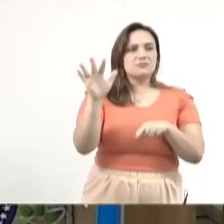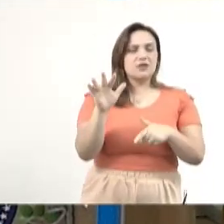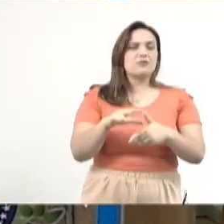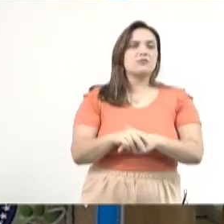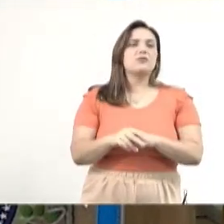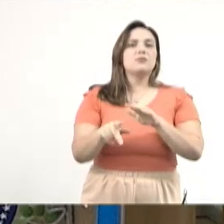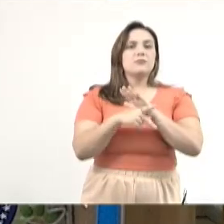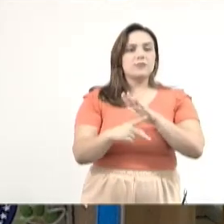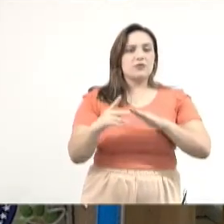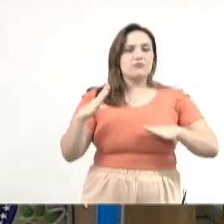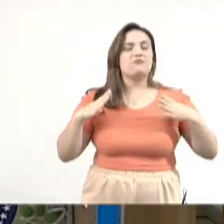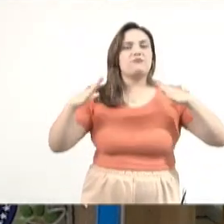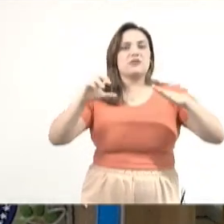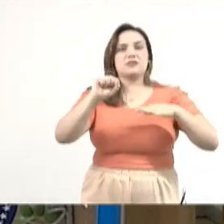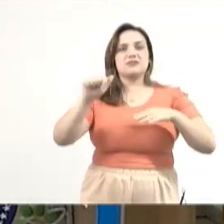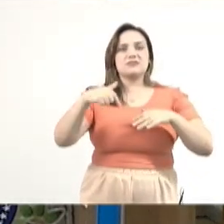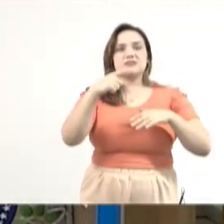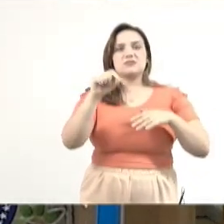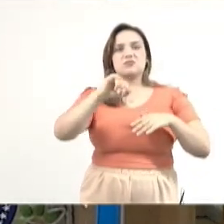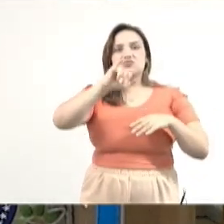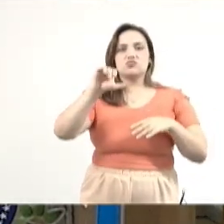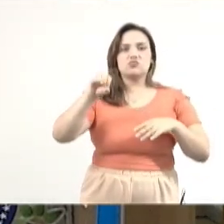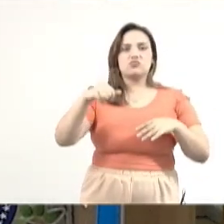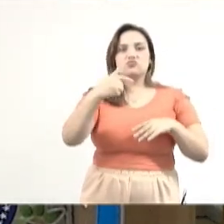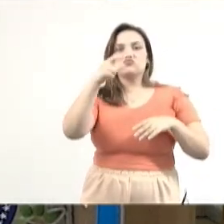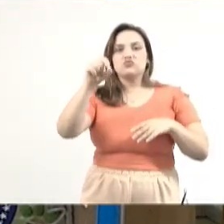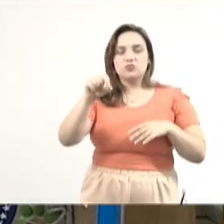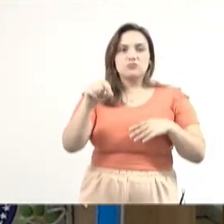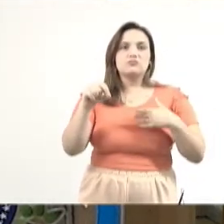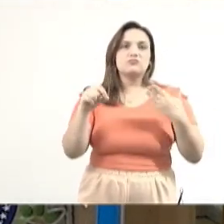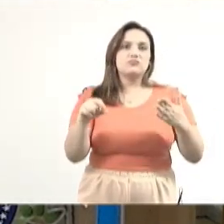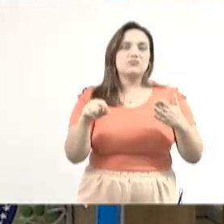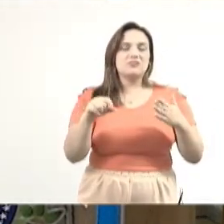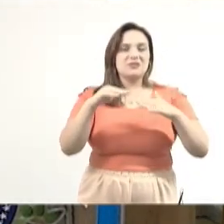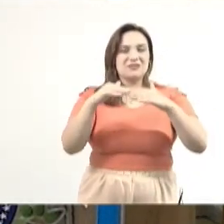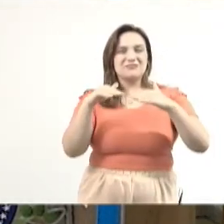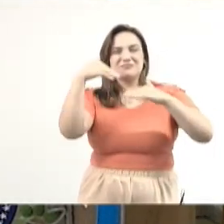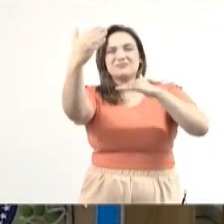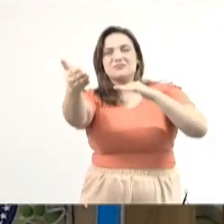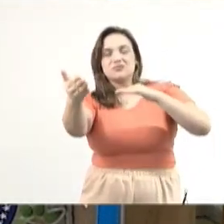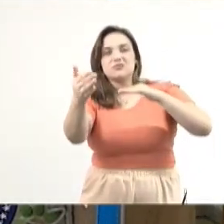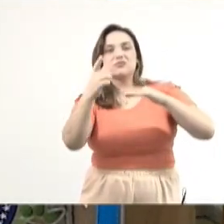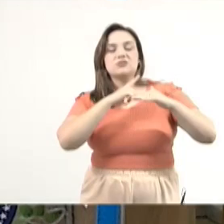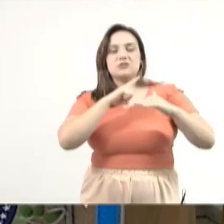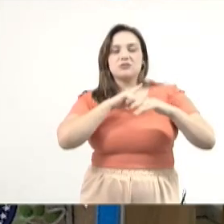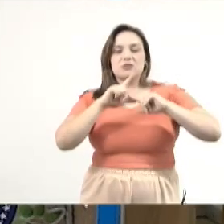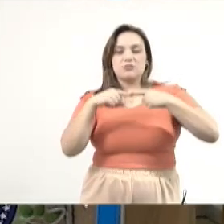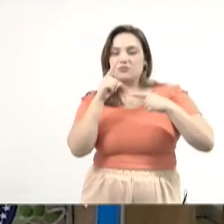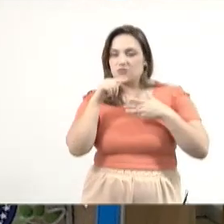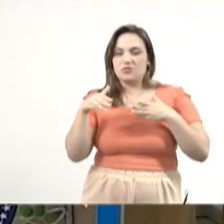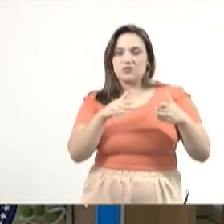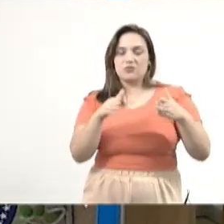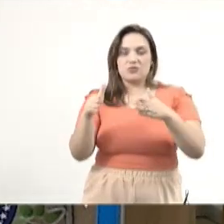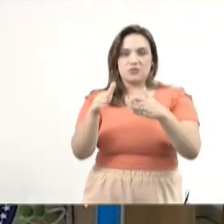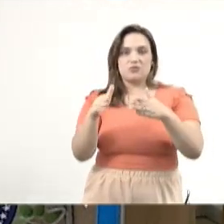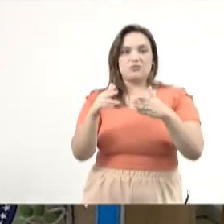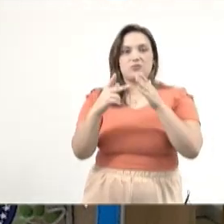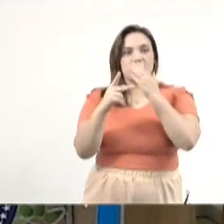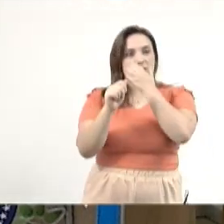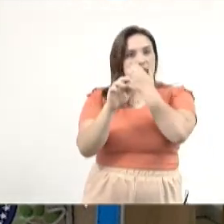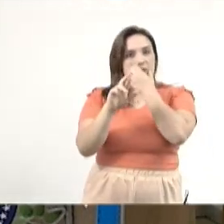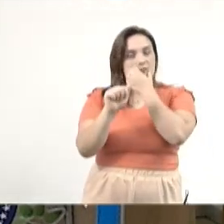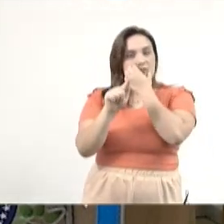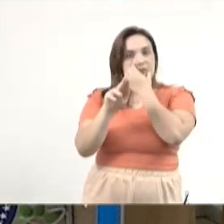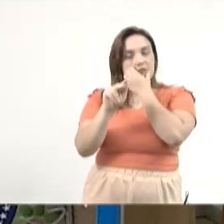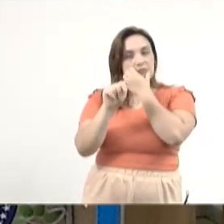festa de São João, que é muito tradicional lá em Corumbá, e ele é ao fundo, logo após o Rio Paraguai, né, que faz que